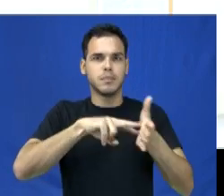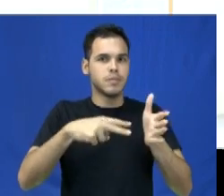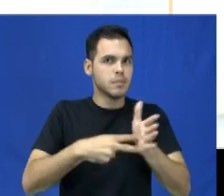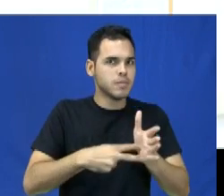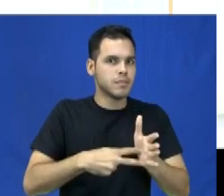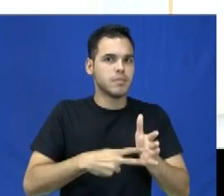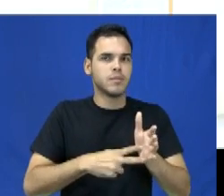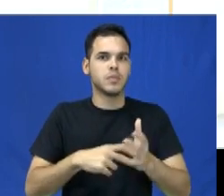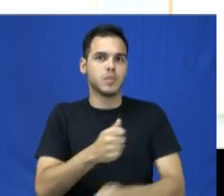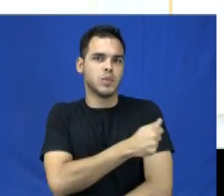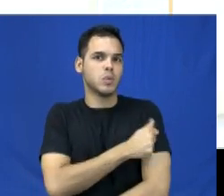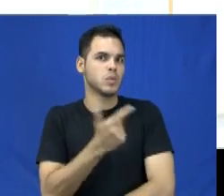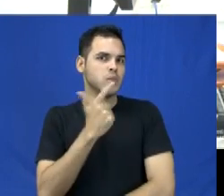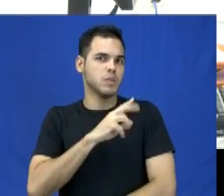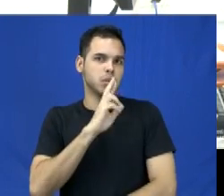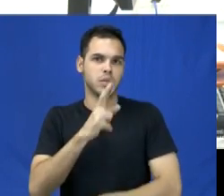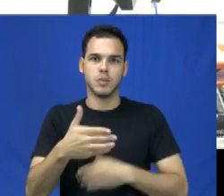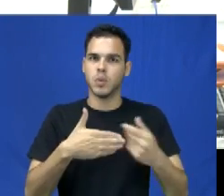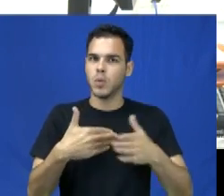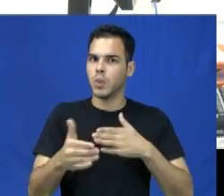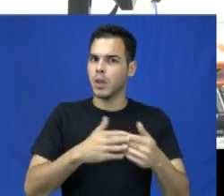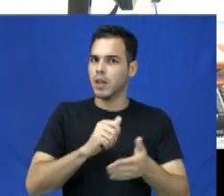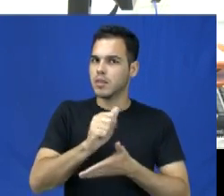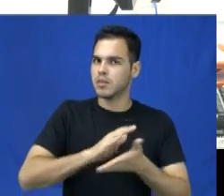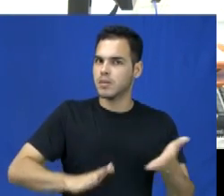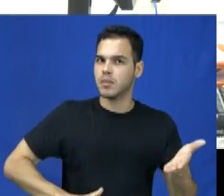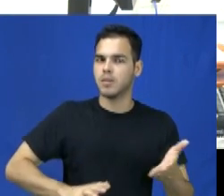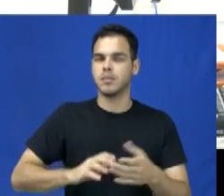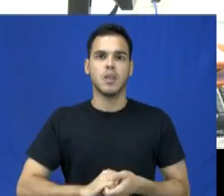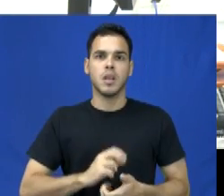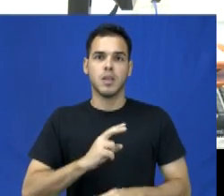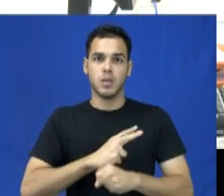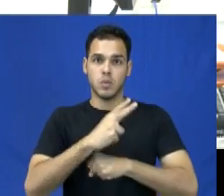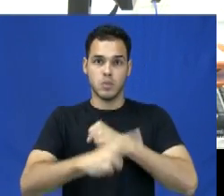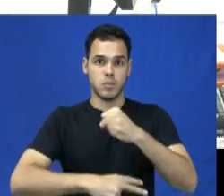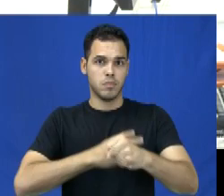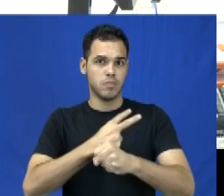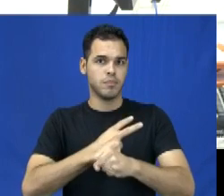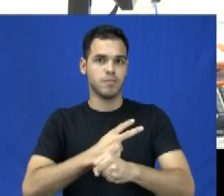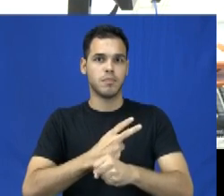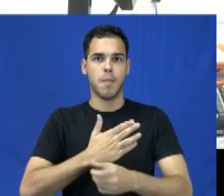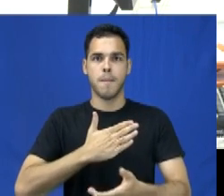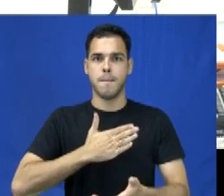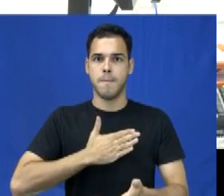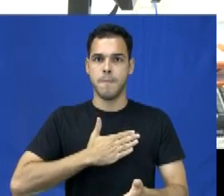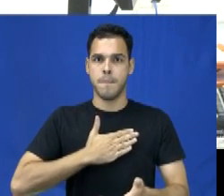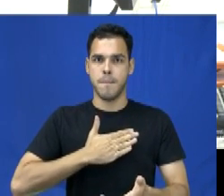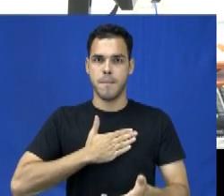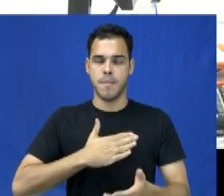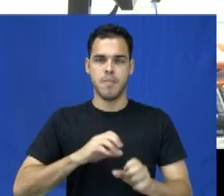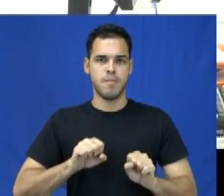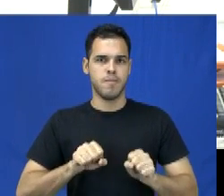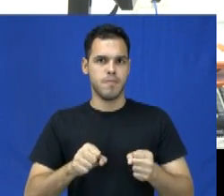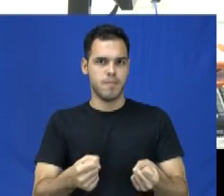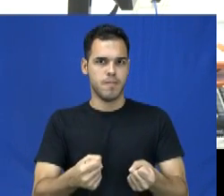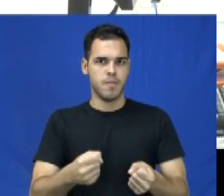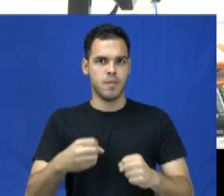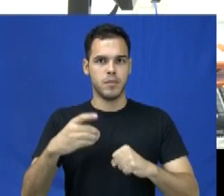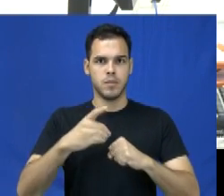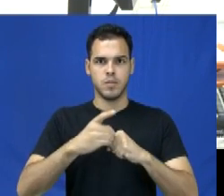qualquer atividade, qualquer disciplina. Daqui 2 anos eu fecho a tese justamente com relação aos números